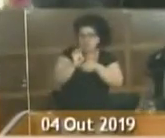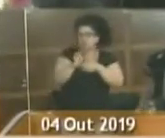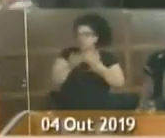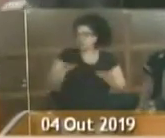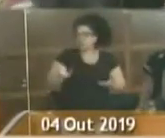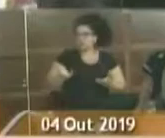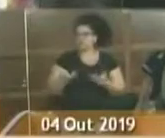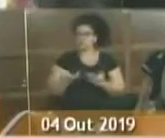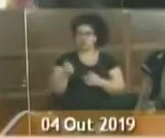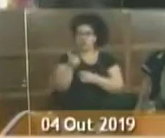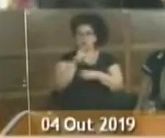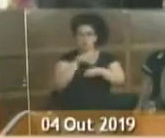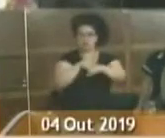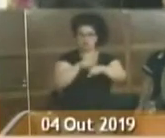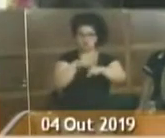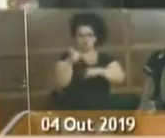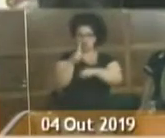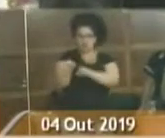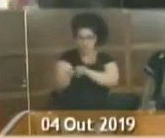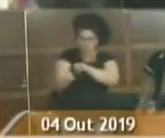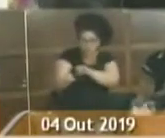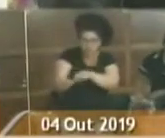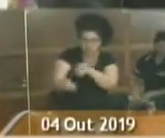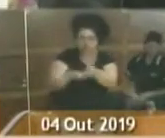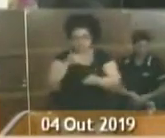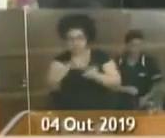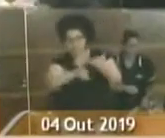Enfim, então, 11 horas vai ter um adestrador lá legal,